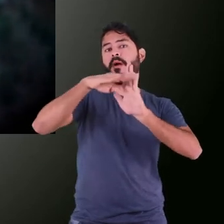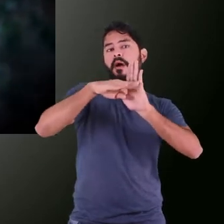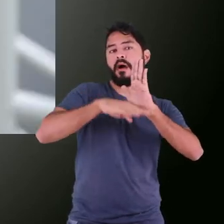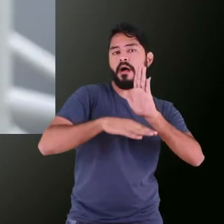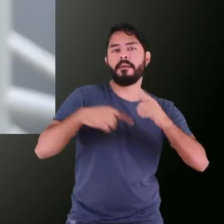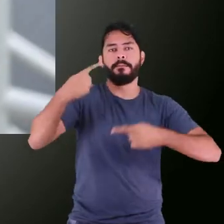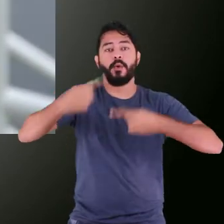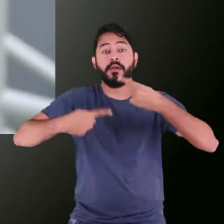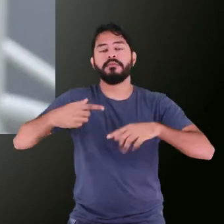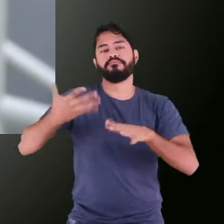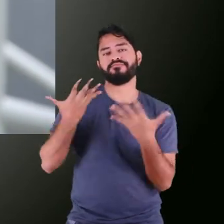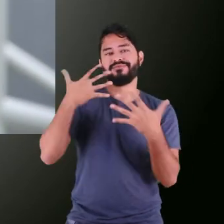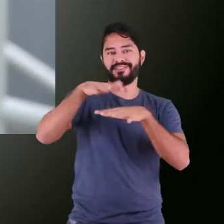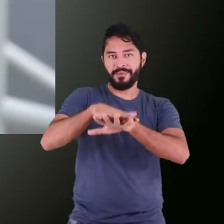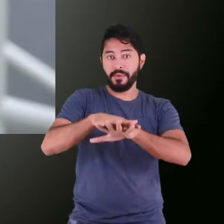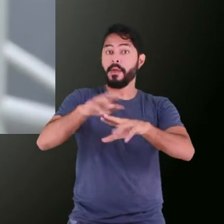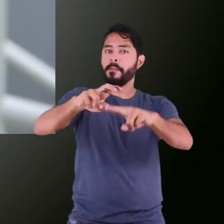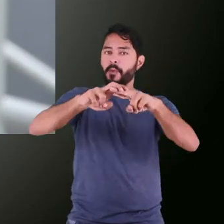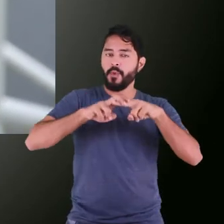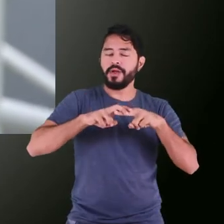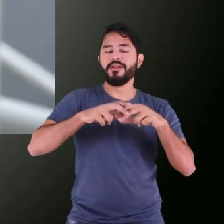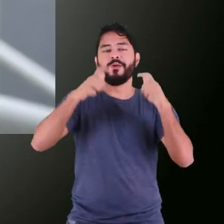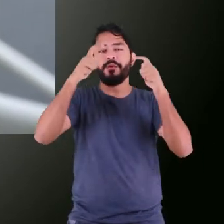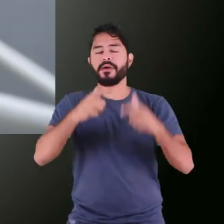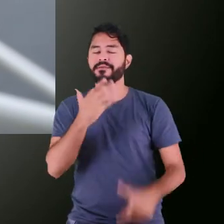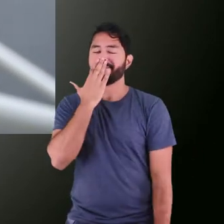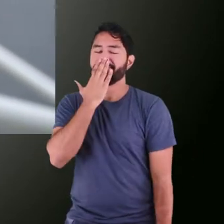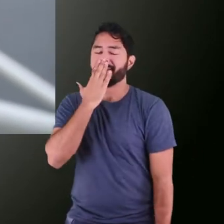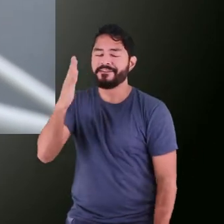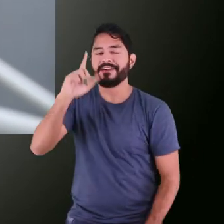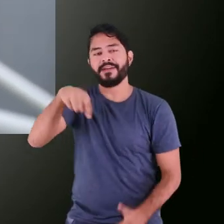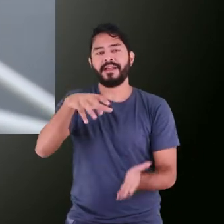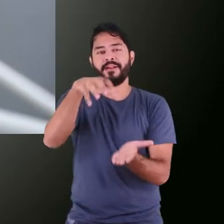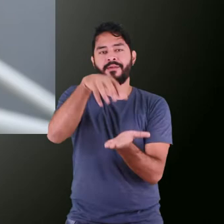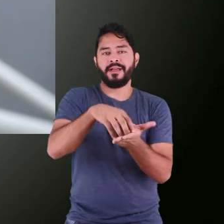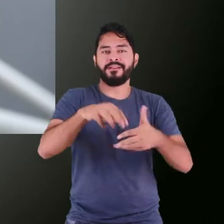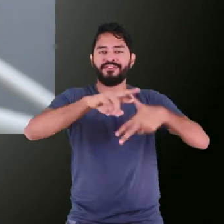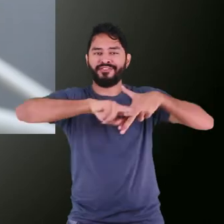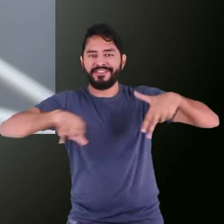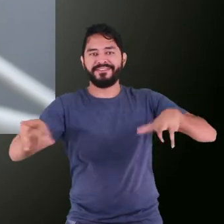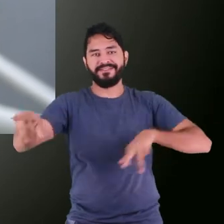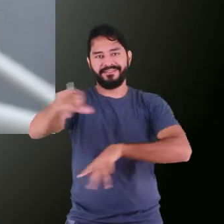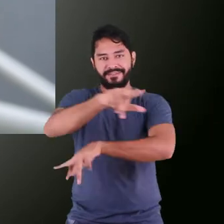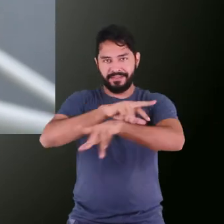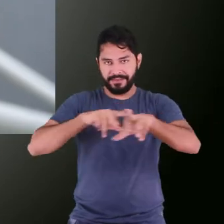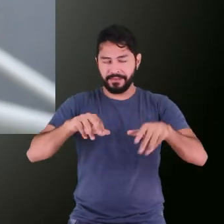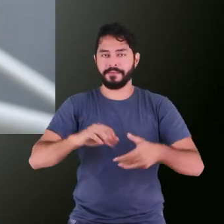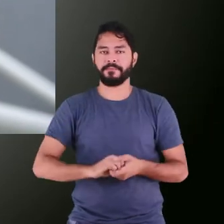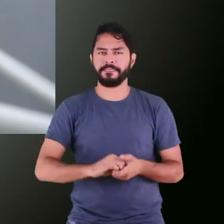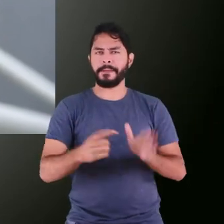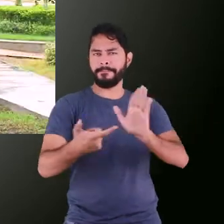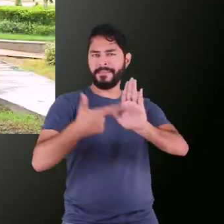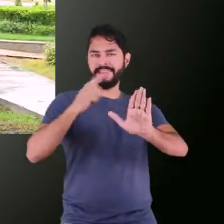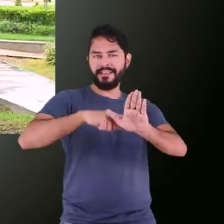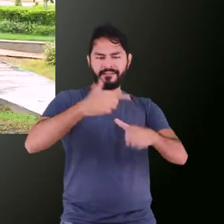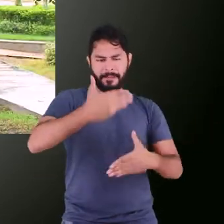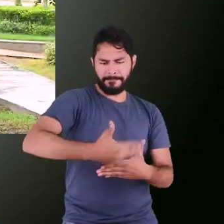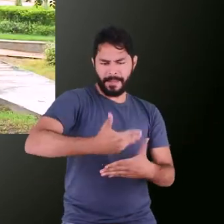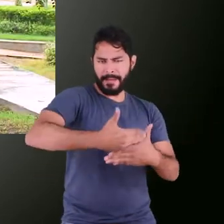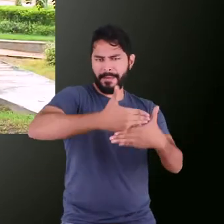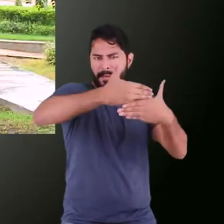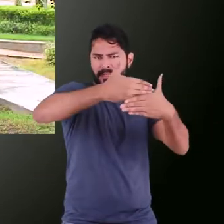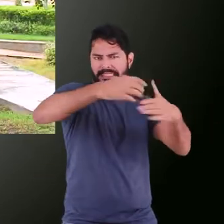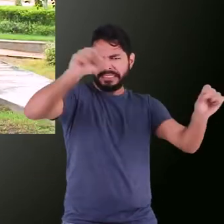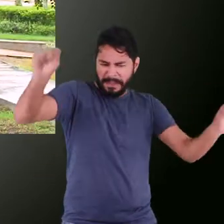pauta uma política de inclusão. E é por isso que o meu lugar preferido no IFPE é o Núcleo de Gênero e Diversidade. Destruindo